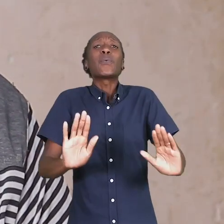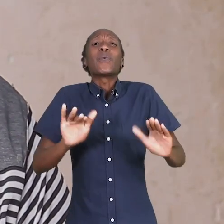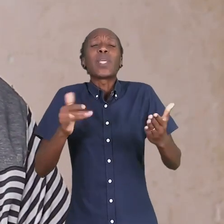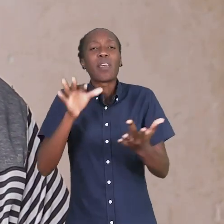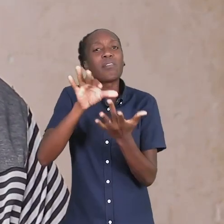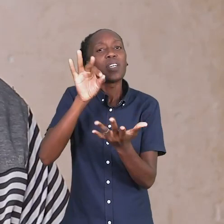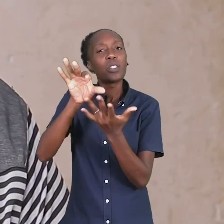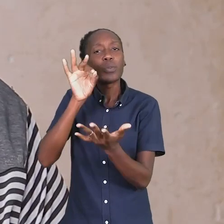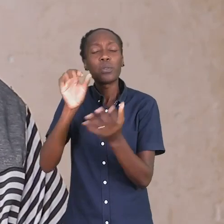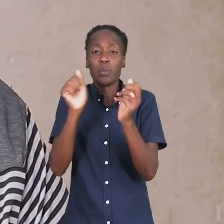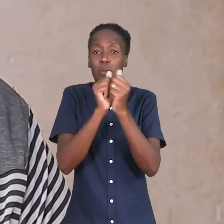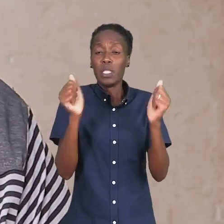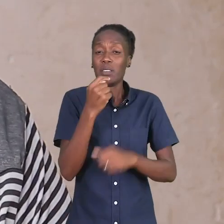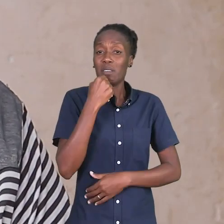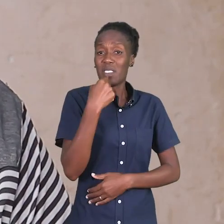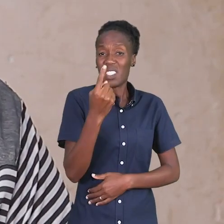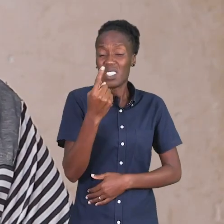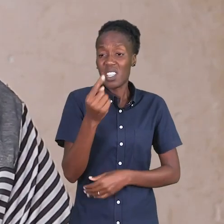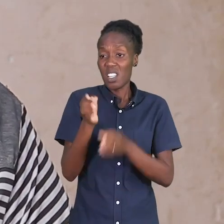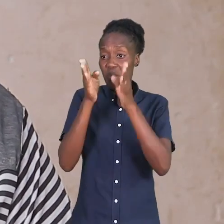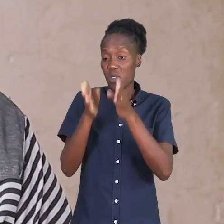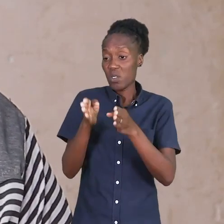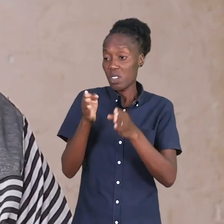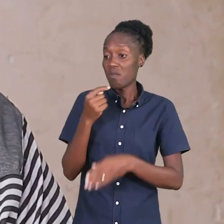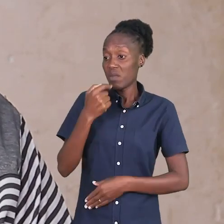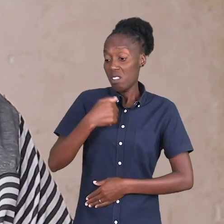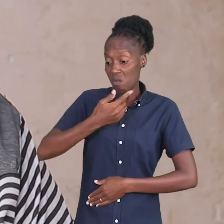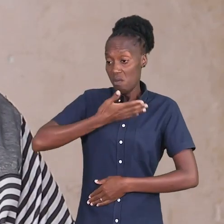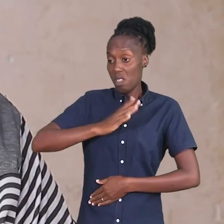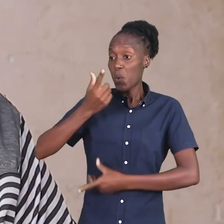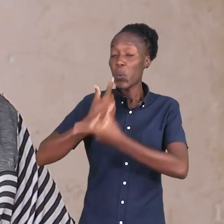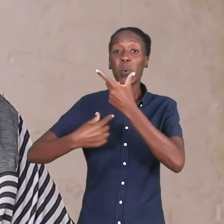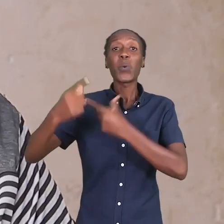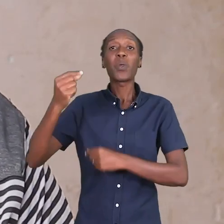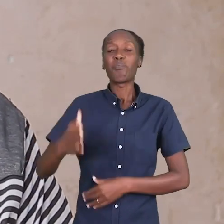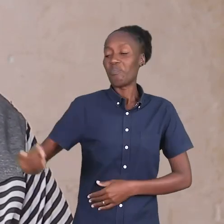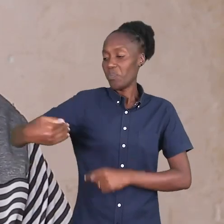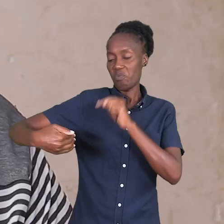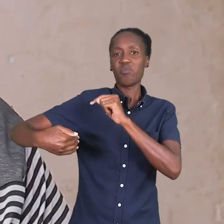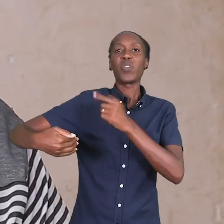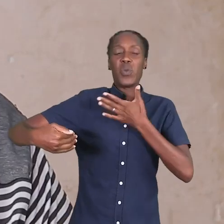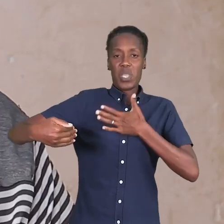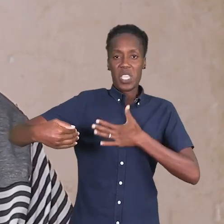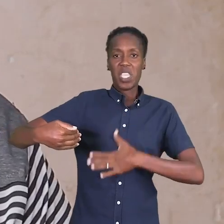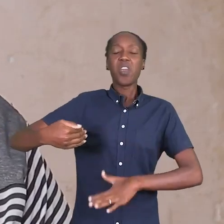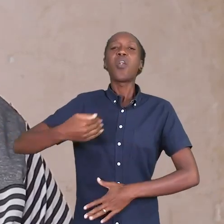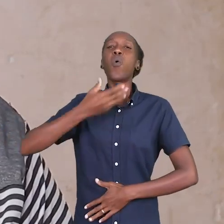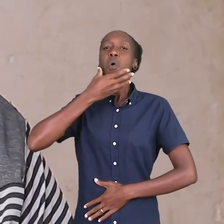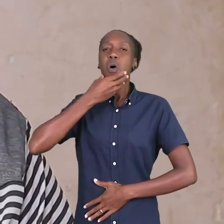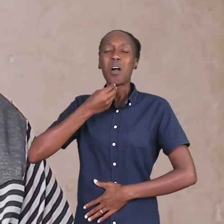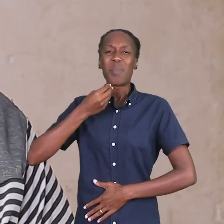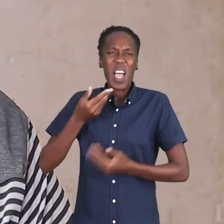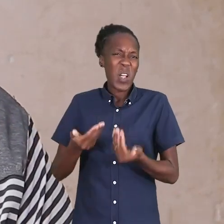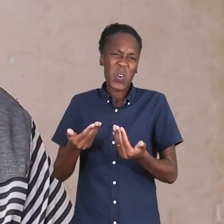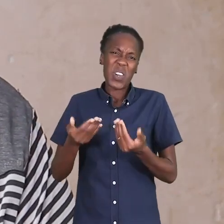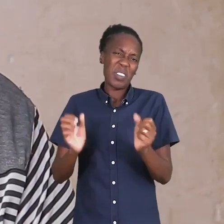Está vendo? Agora, se a pessoa acha que ir ao lar já não está na moda. Isso estava na